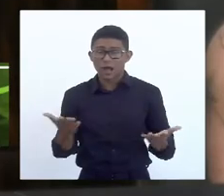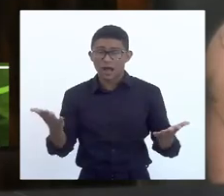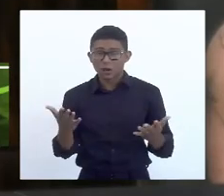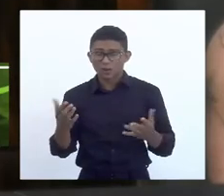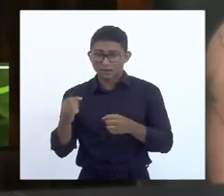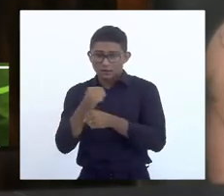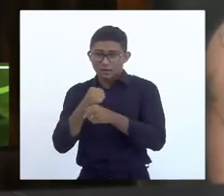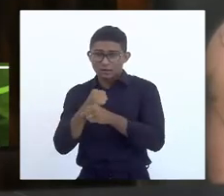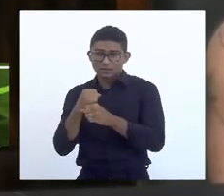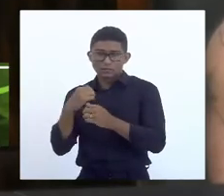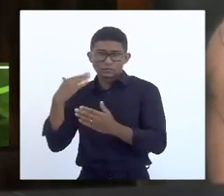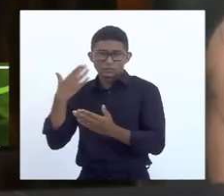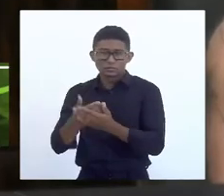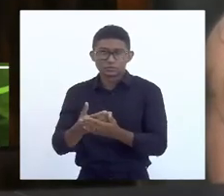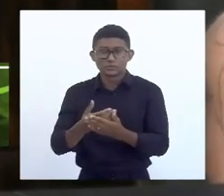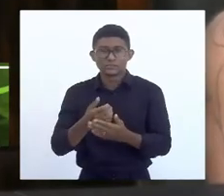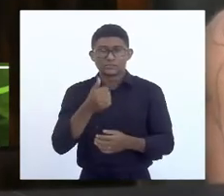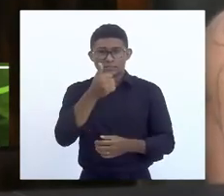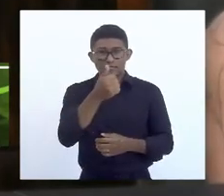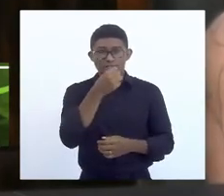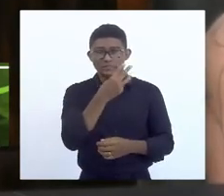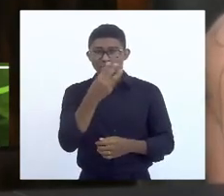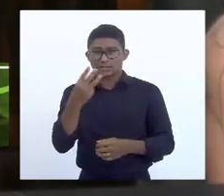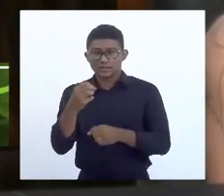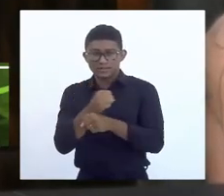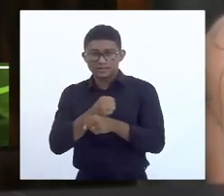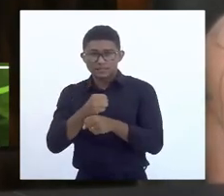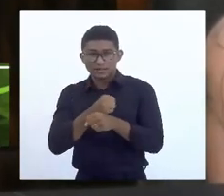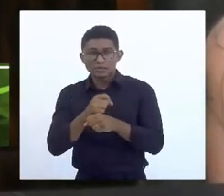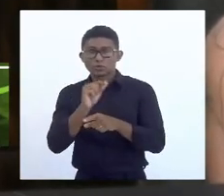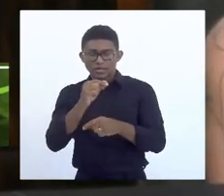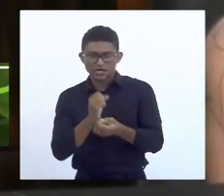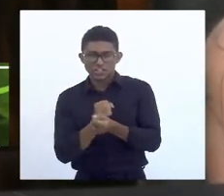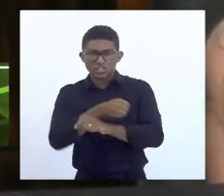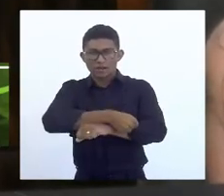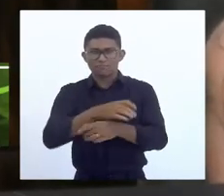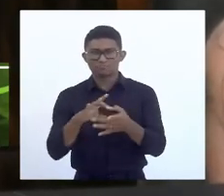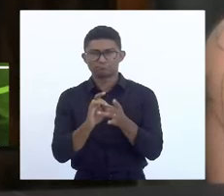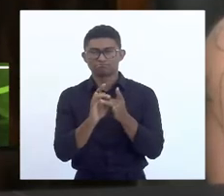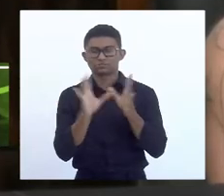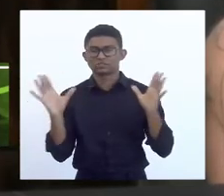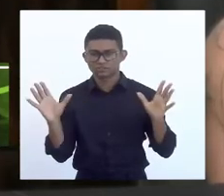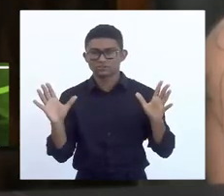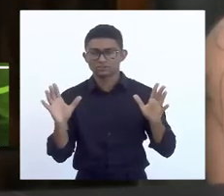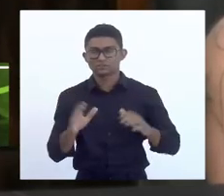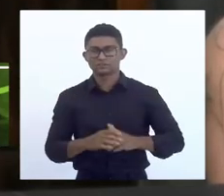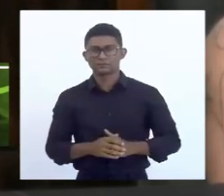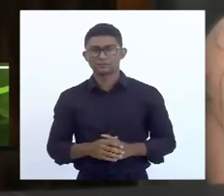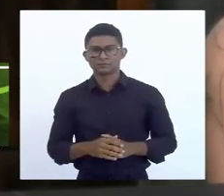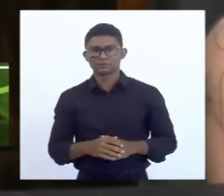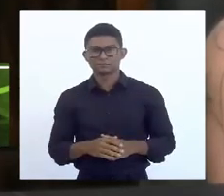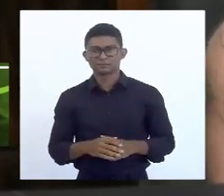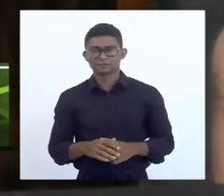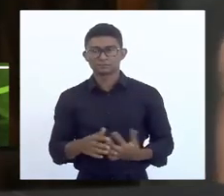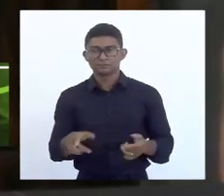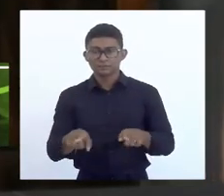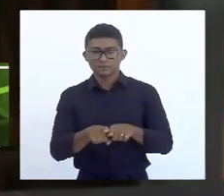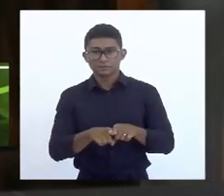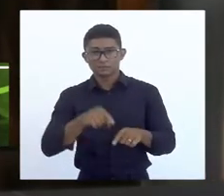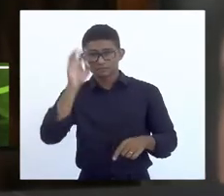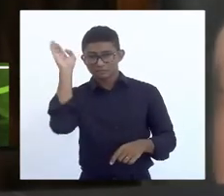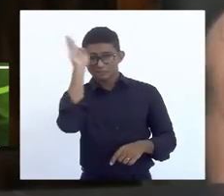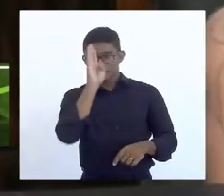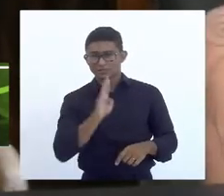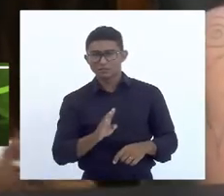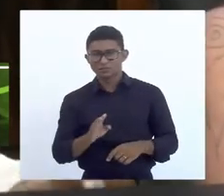do processo de abolição da escravatura. Num Brasil onde, há menos de 5